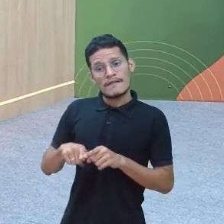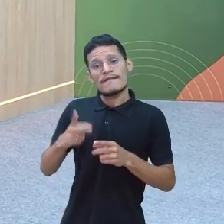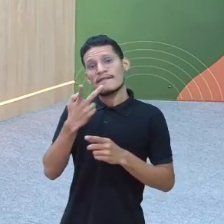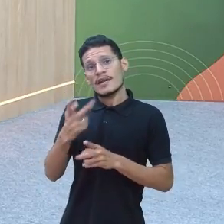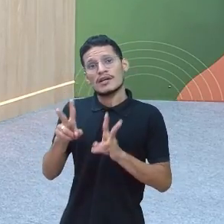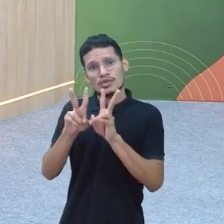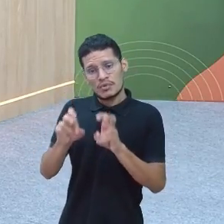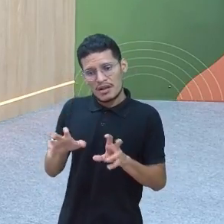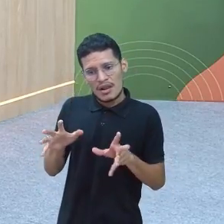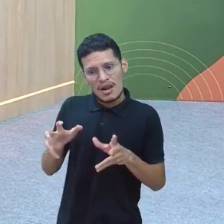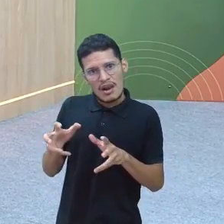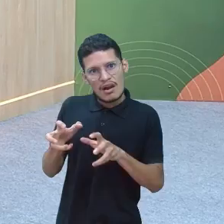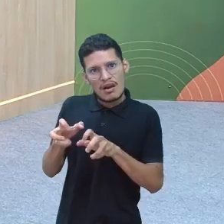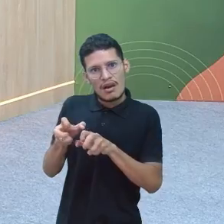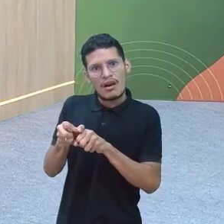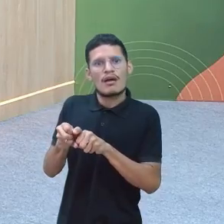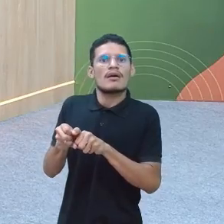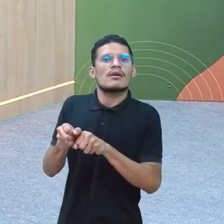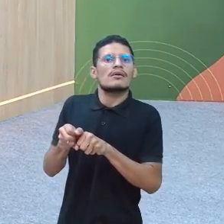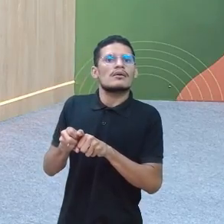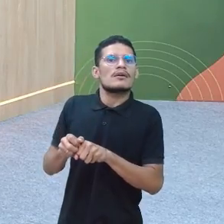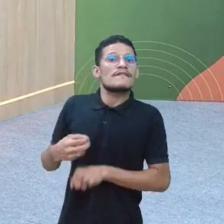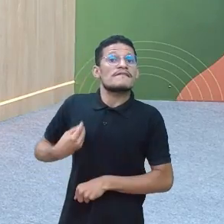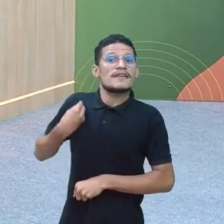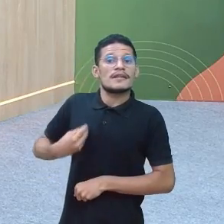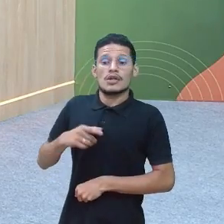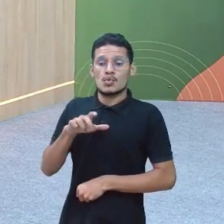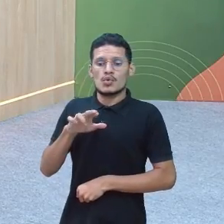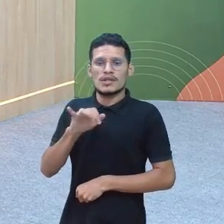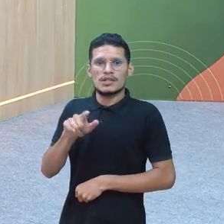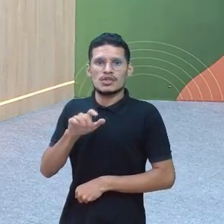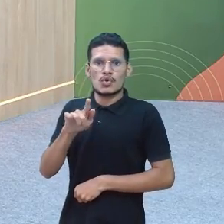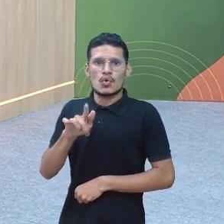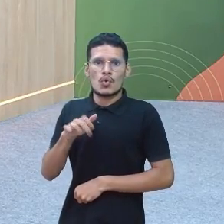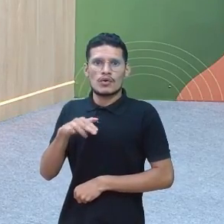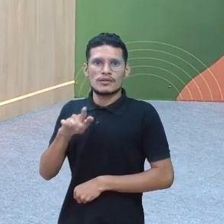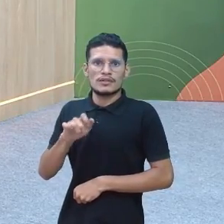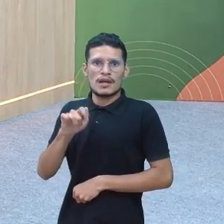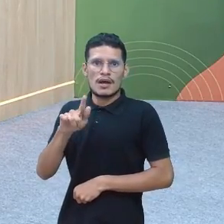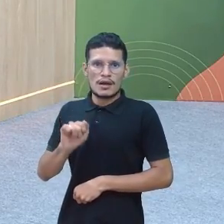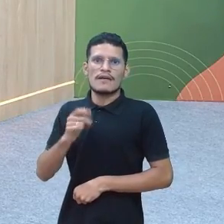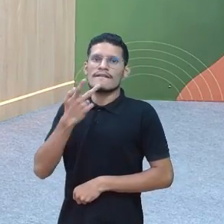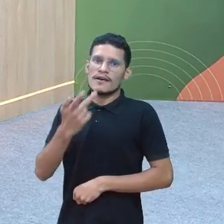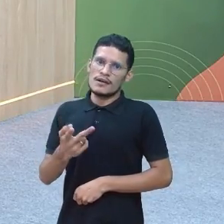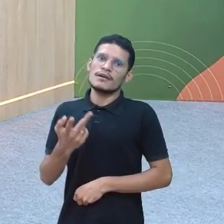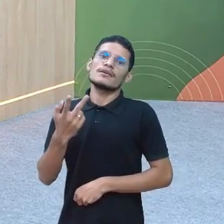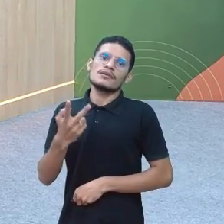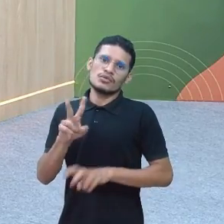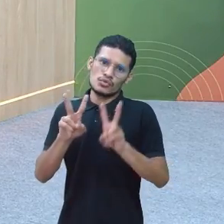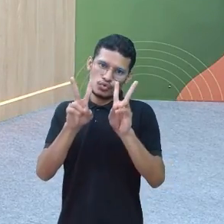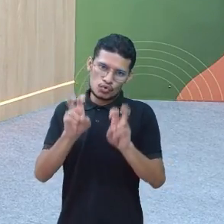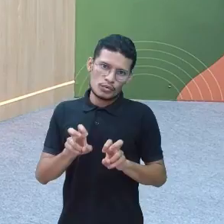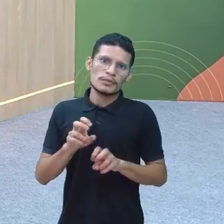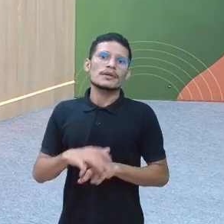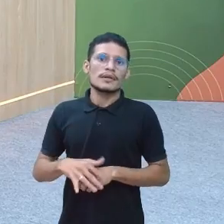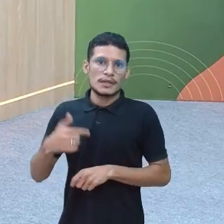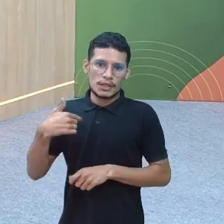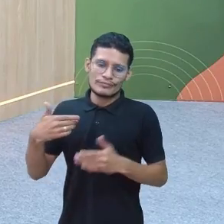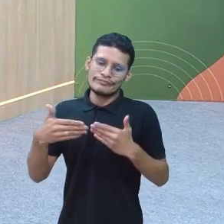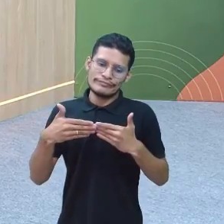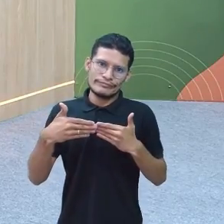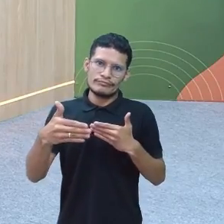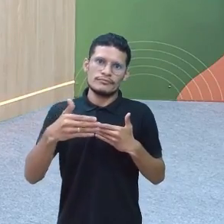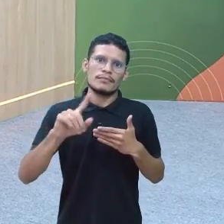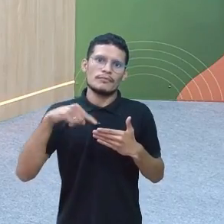falar sobre o seu cotidiano. Luiz Gonzaga fala muito disso, né? A gente vai falar um pouquinho mais sobre Luiz Gonzaga acho que no